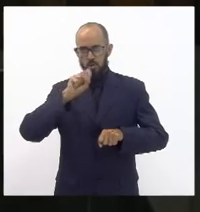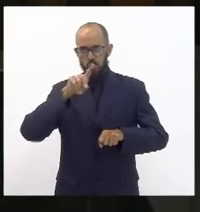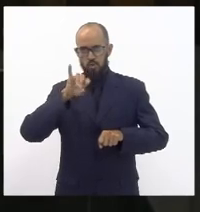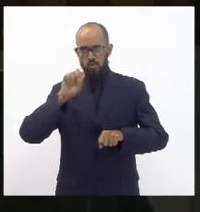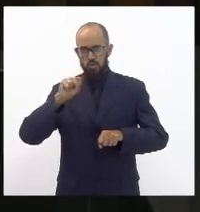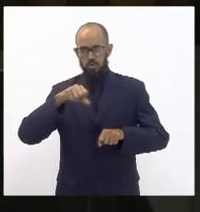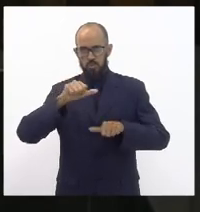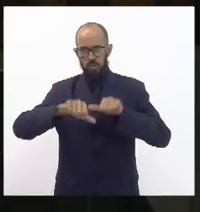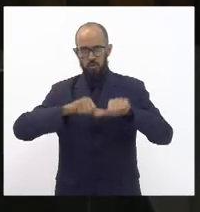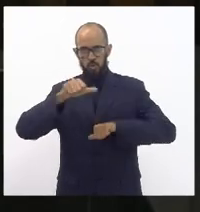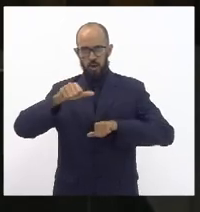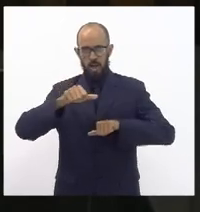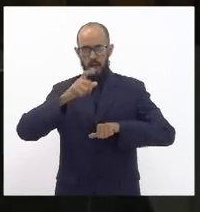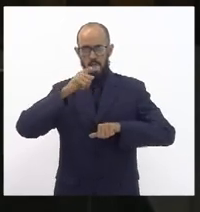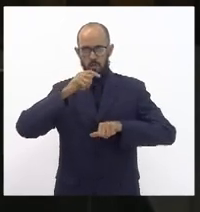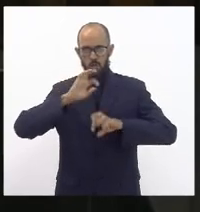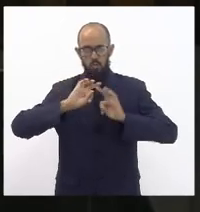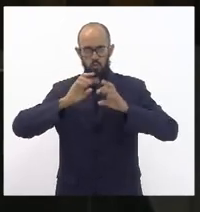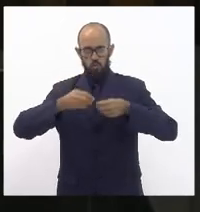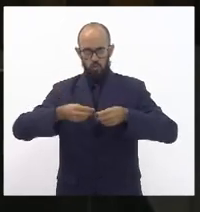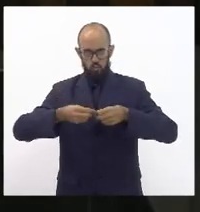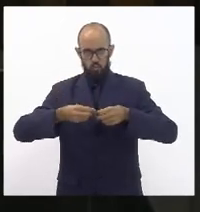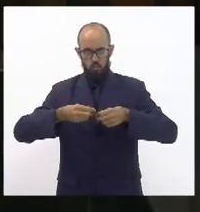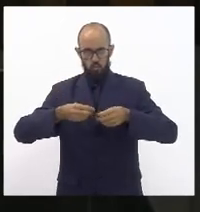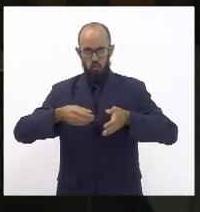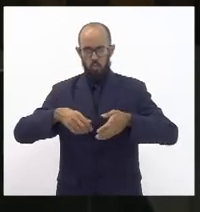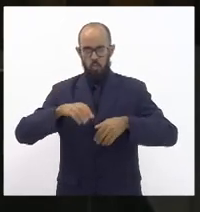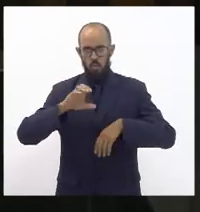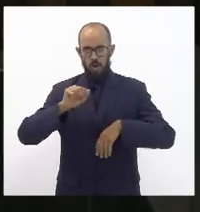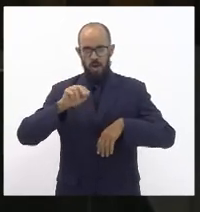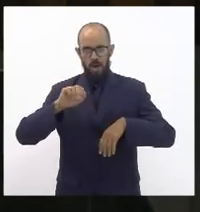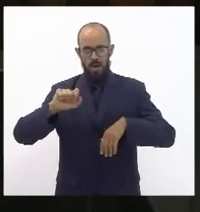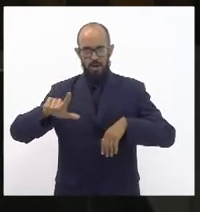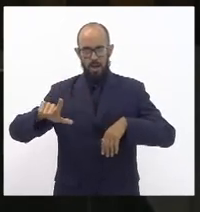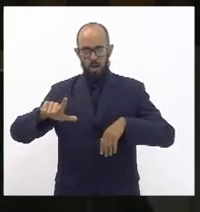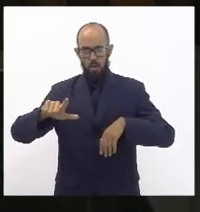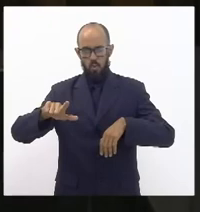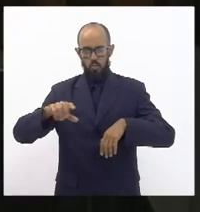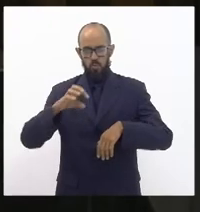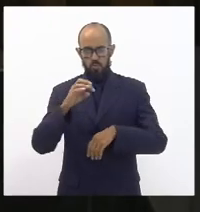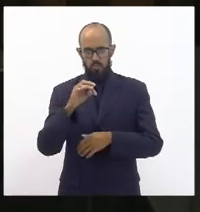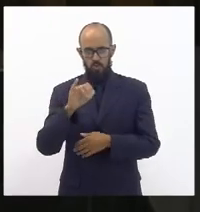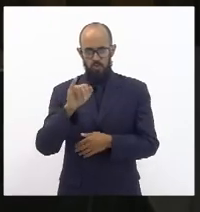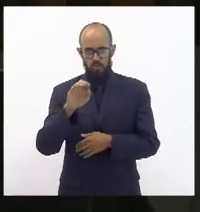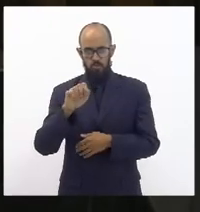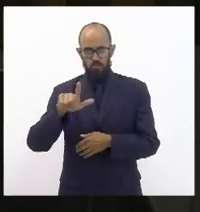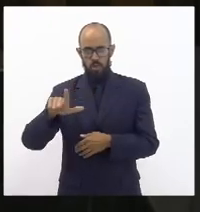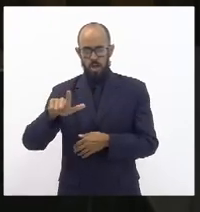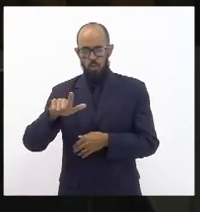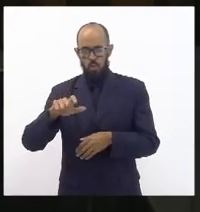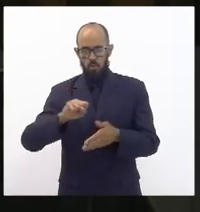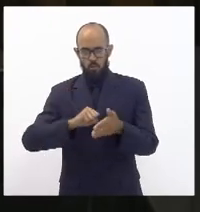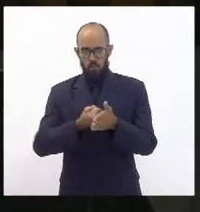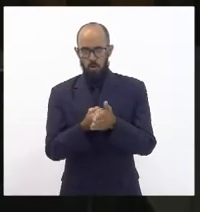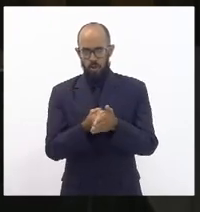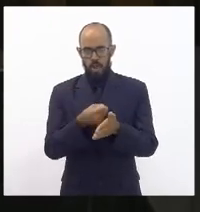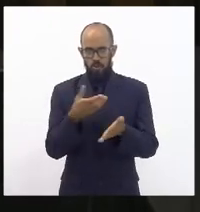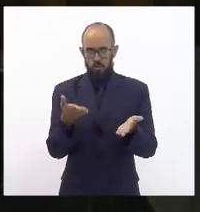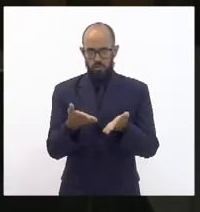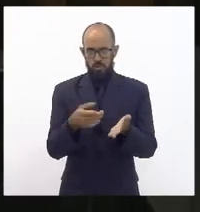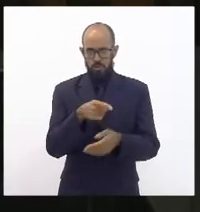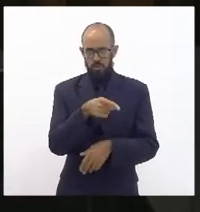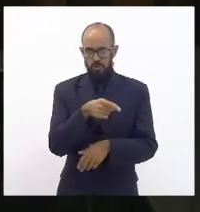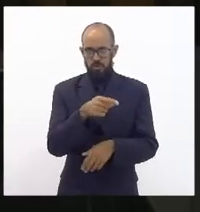trocar a totalidade de sua água é o canal do tio Paulo tudo Tibau da forma que está hoje obstruído a